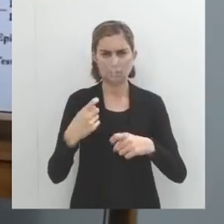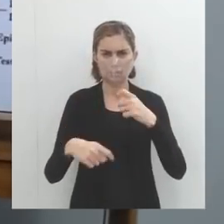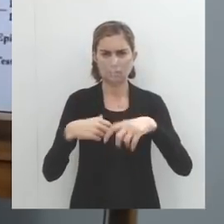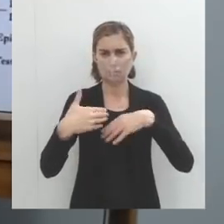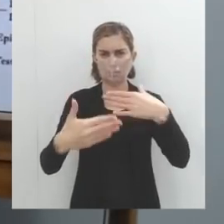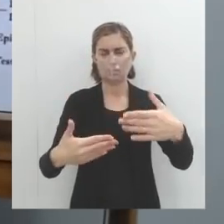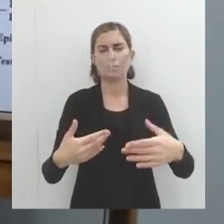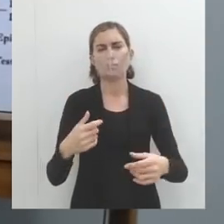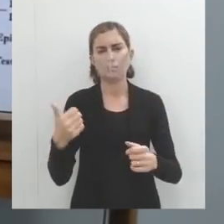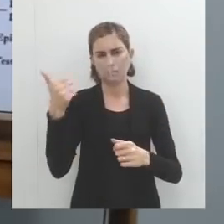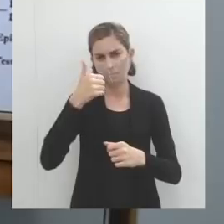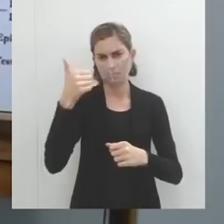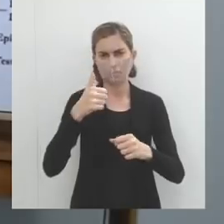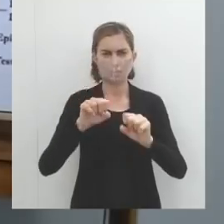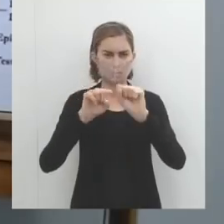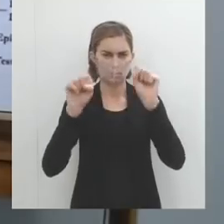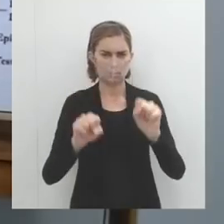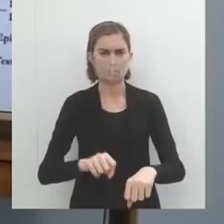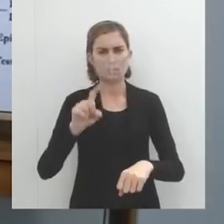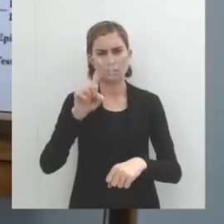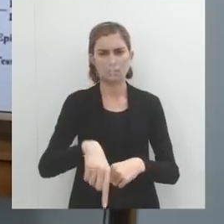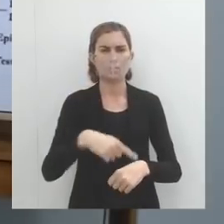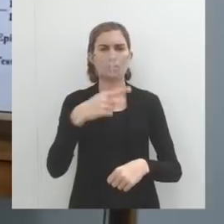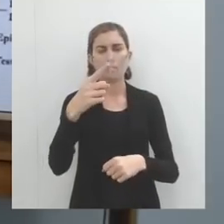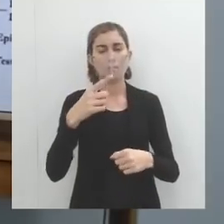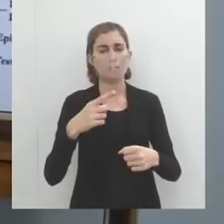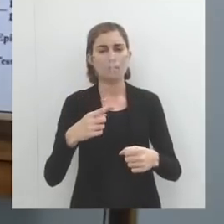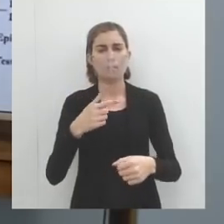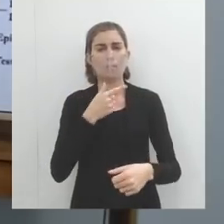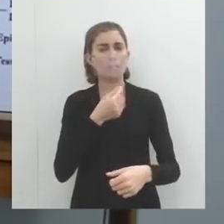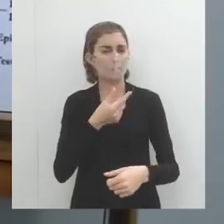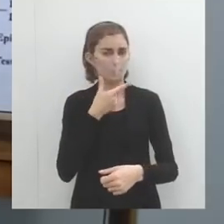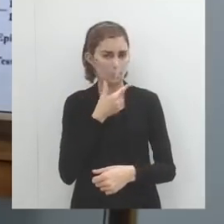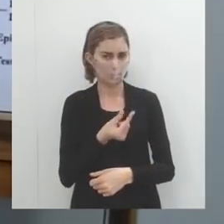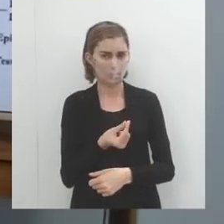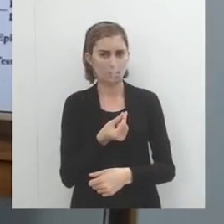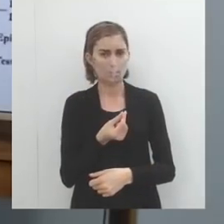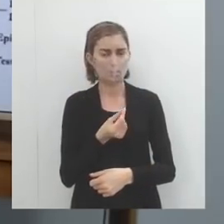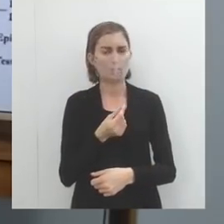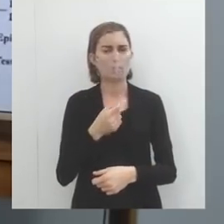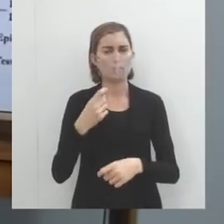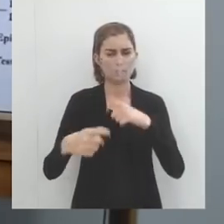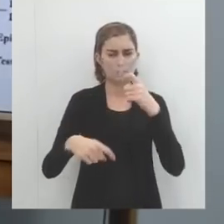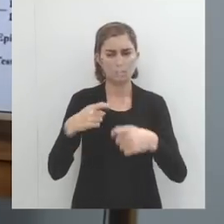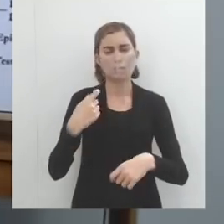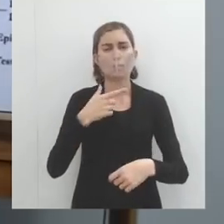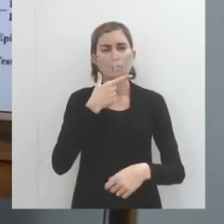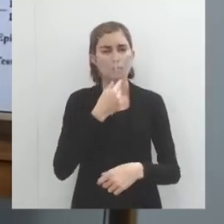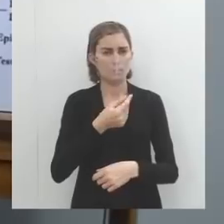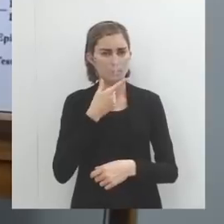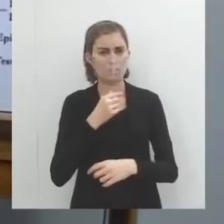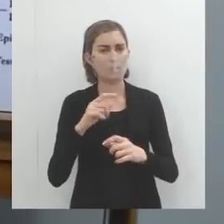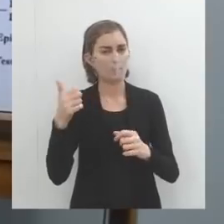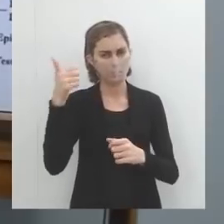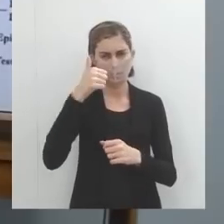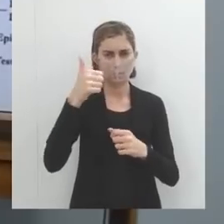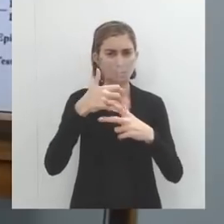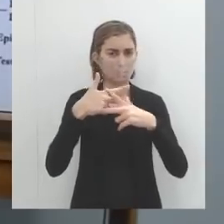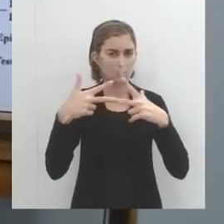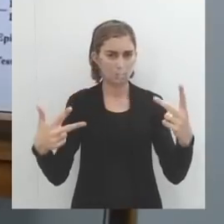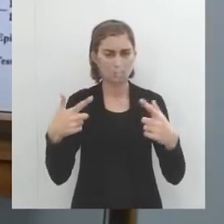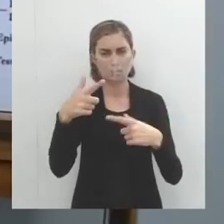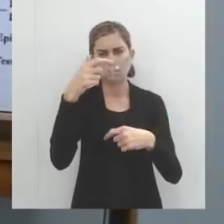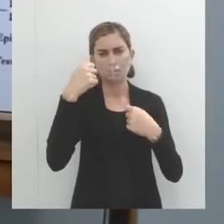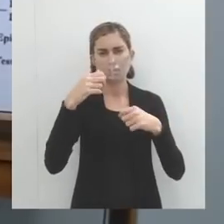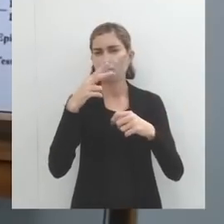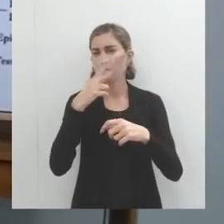reprodutores, o primeiro sistema que a gente vai ter que dar conta é o sistema masculino, é o sistema reprodutor masculino. Aí assim, a primeira coisa que eu preciso que